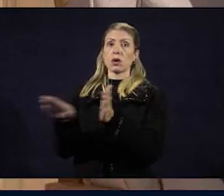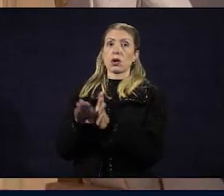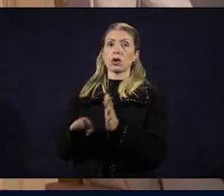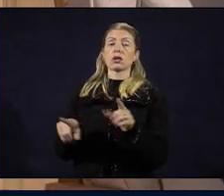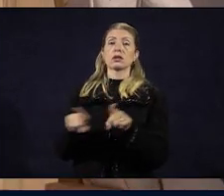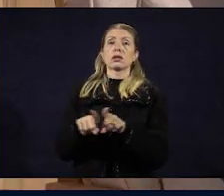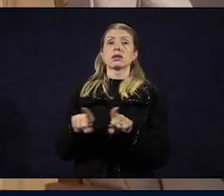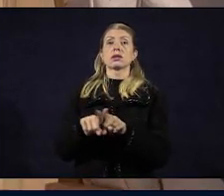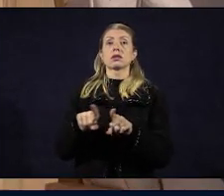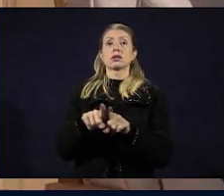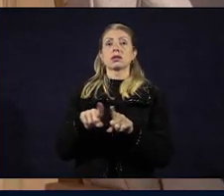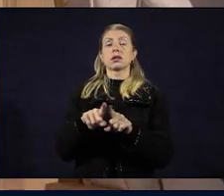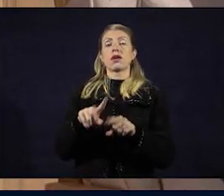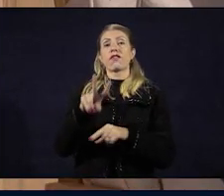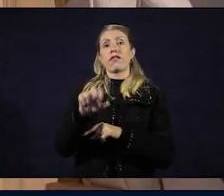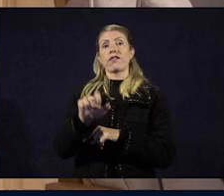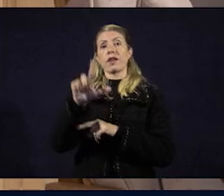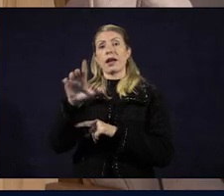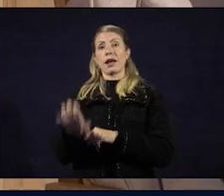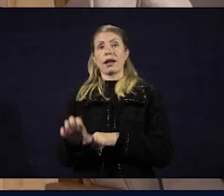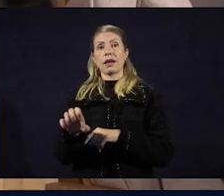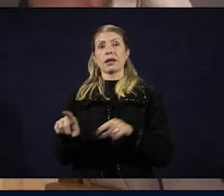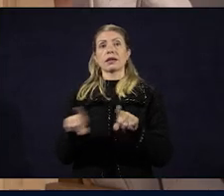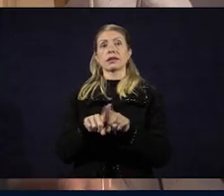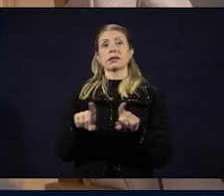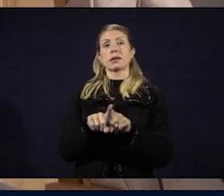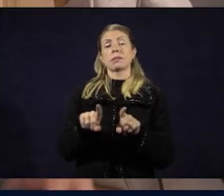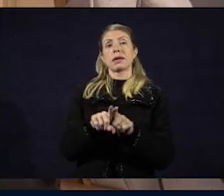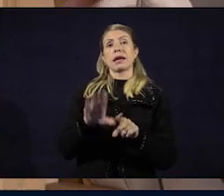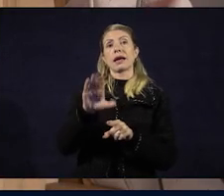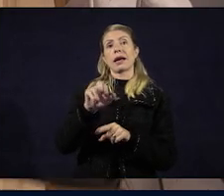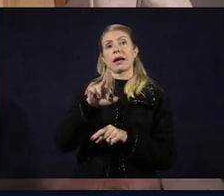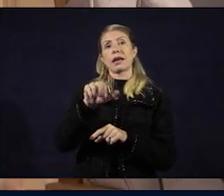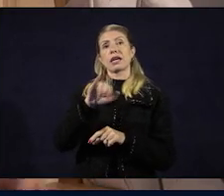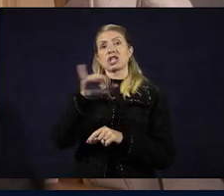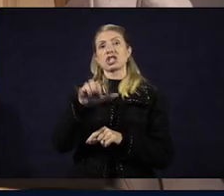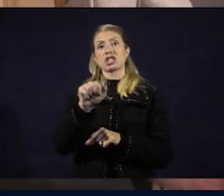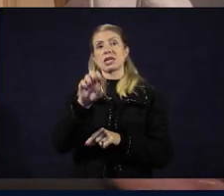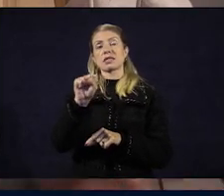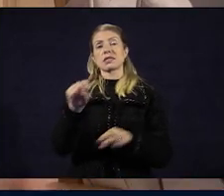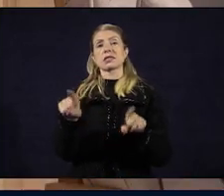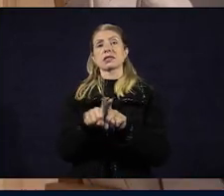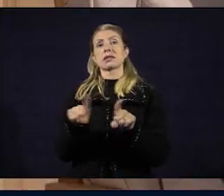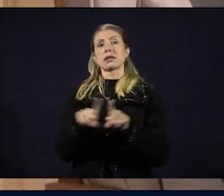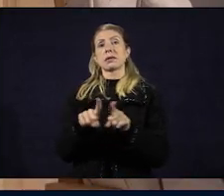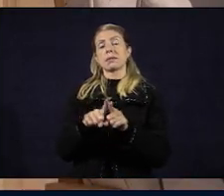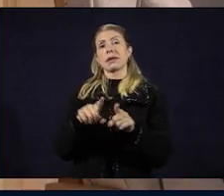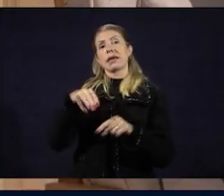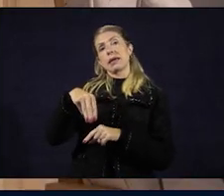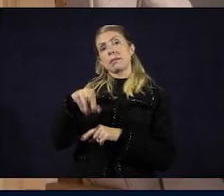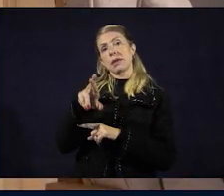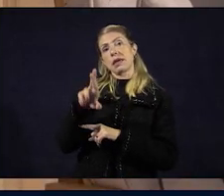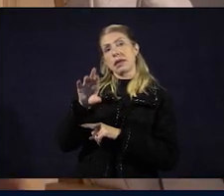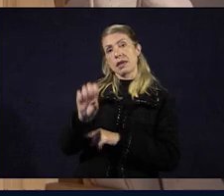Malha Paulista, da Malha da Vale, ali tanto em Vitória Minas quanto em Carajás, da MRS, que tem a ferradura na chegada ao Porto de Santos. E